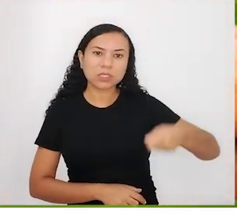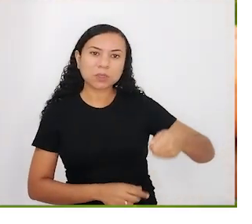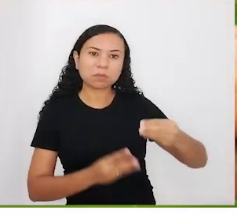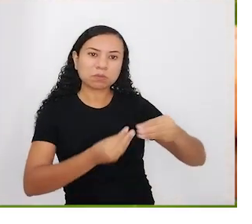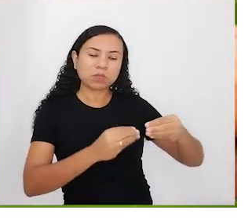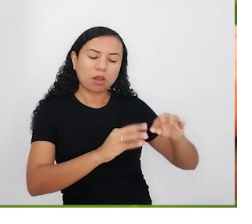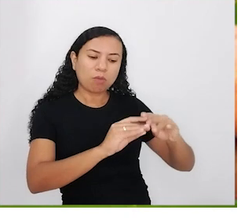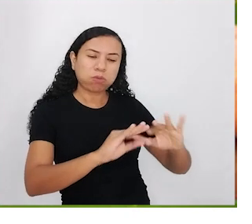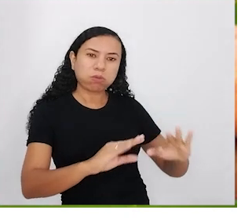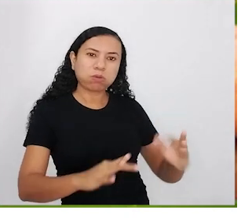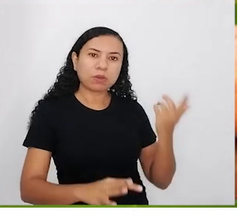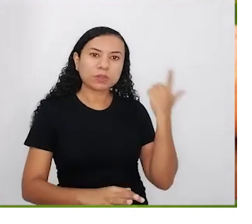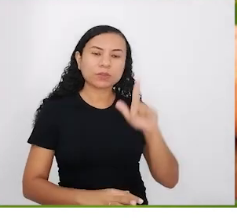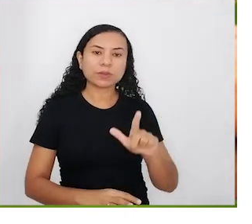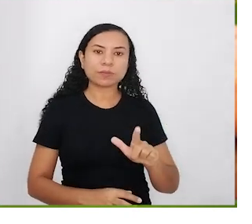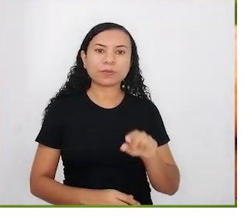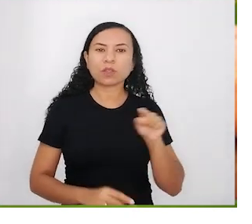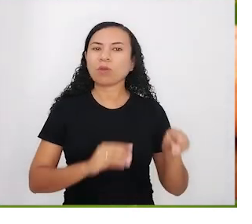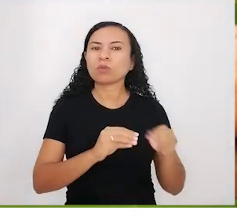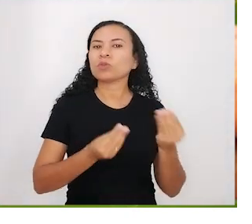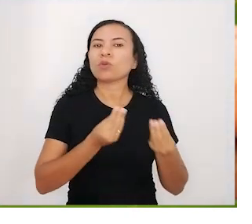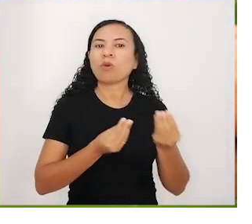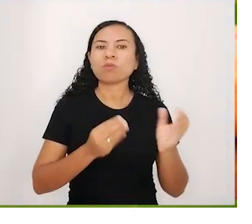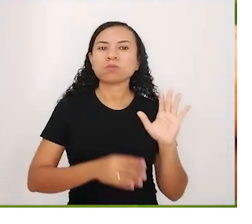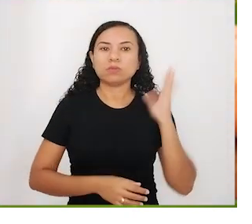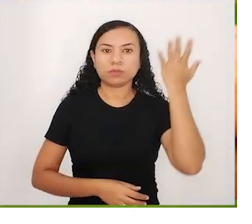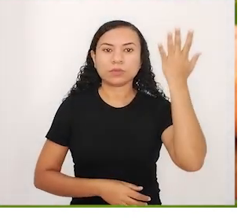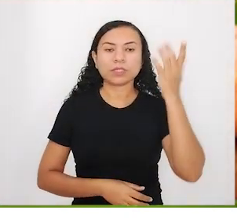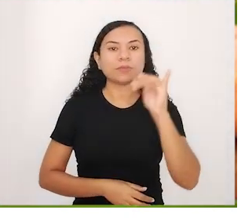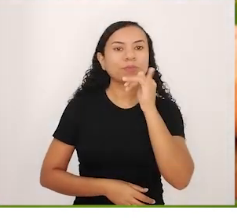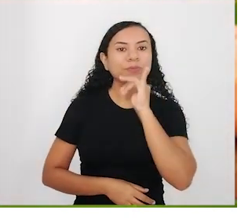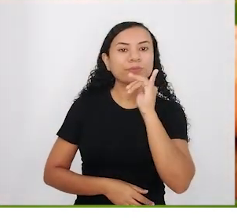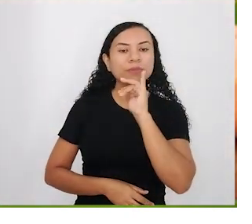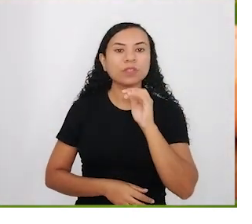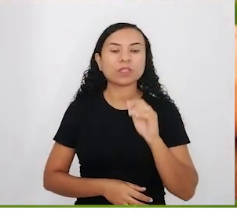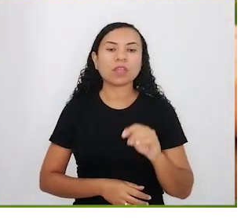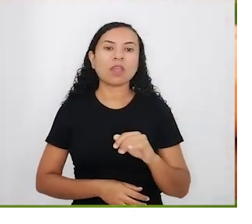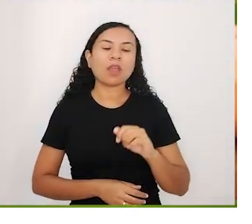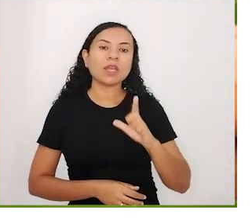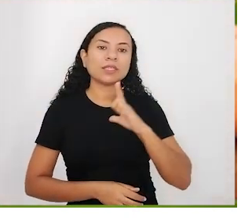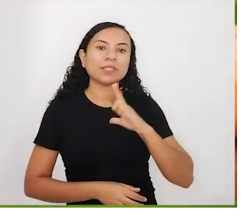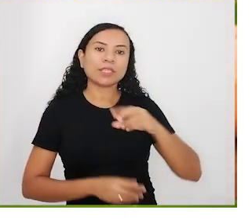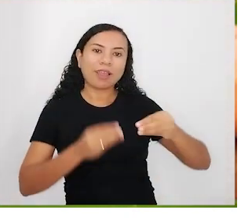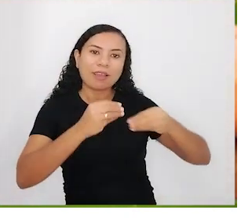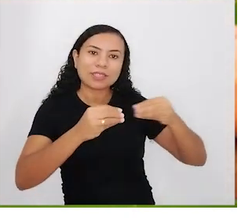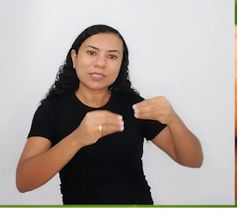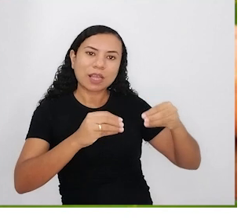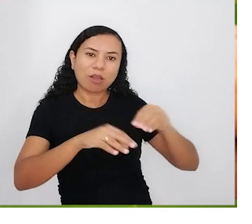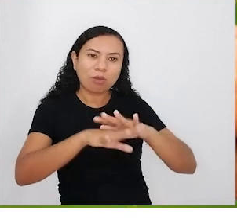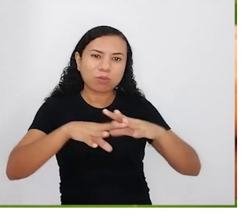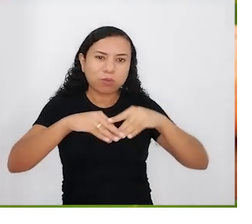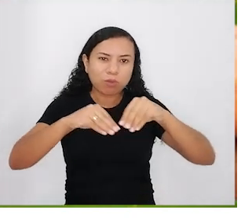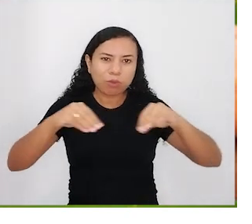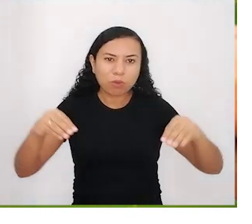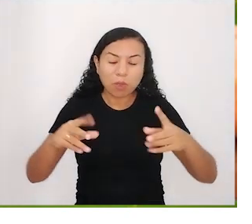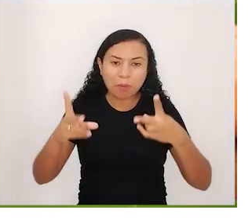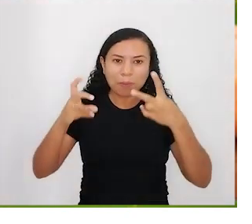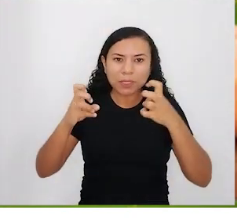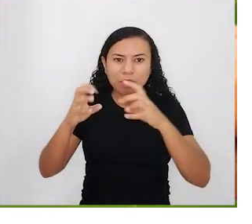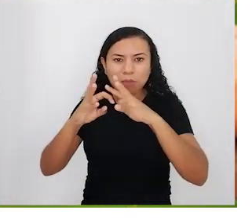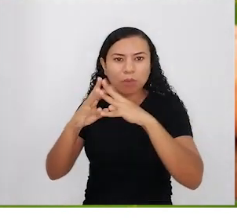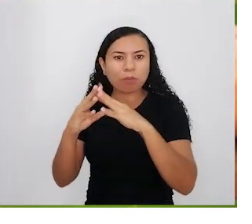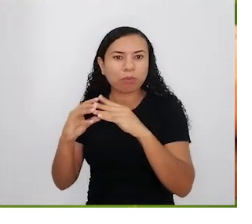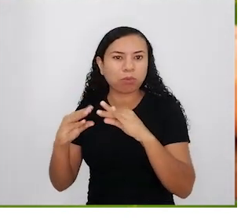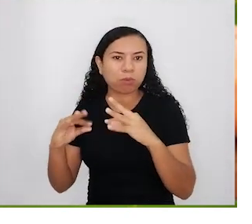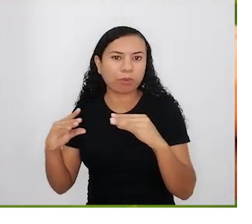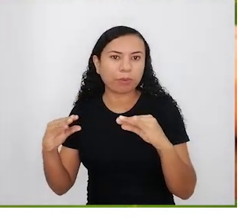decomposição ocorre quando micro-organismos presentes no ambiente metabolizam e quebram a estrutura molecular do plástico biodegradável, ou seja,